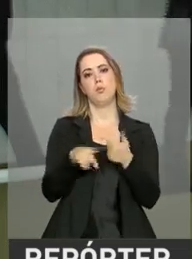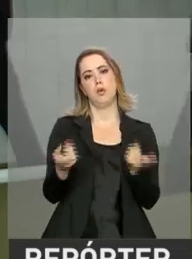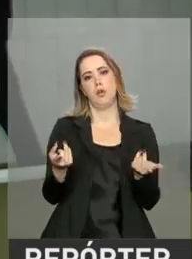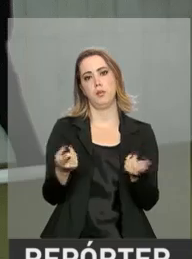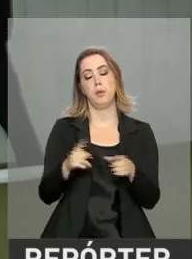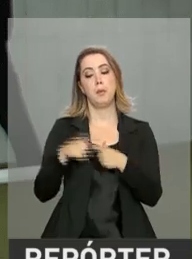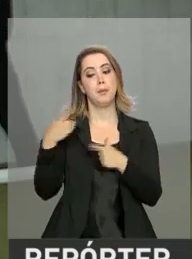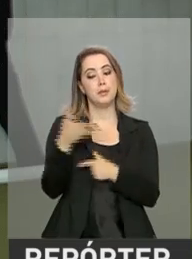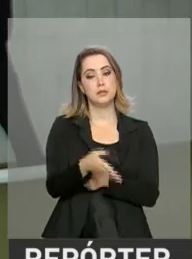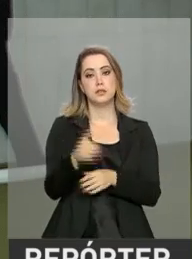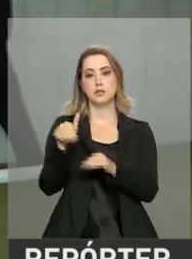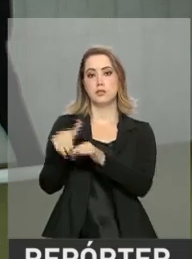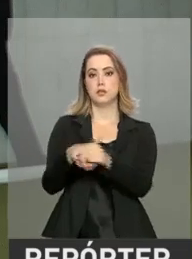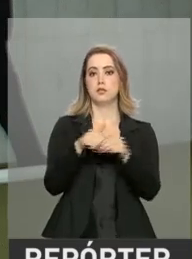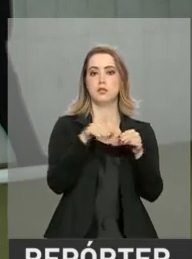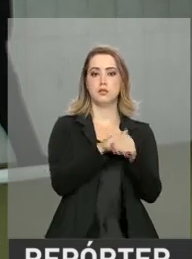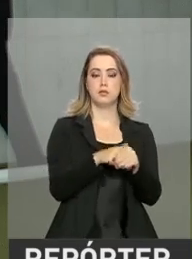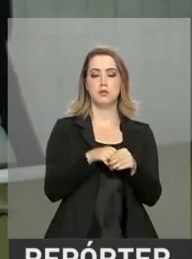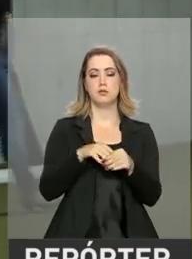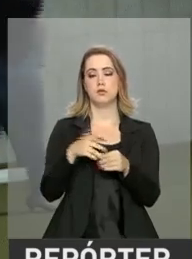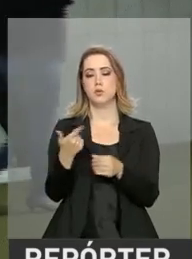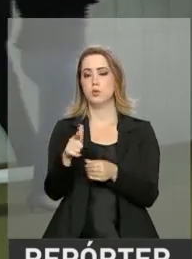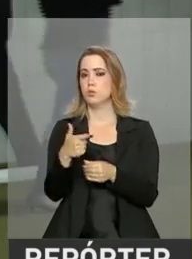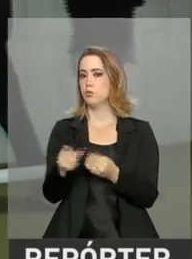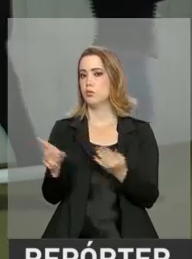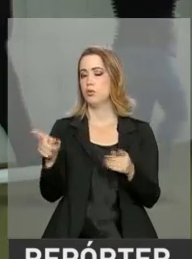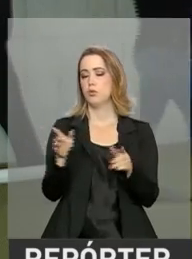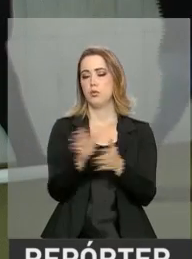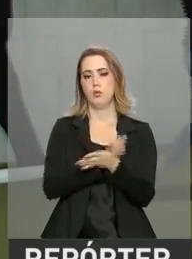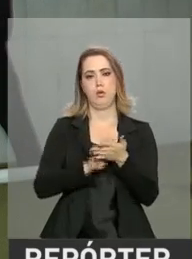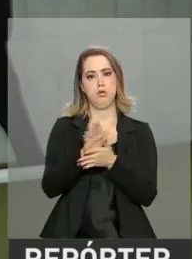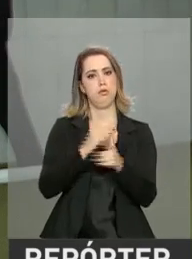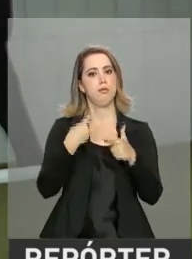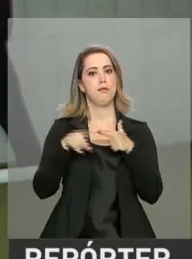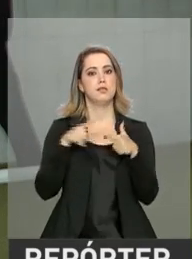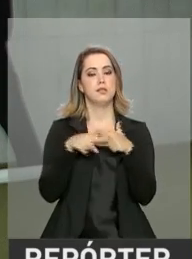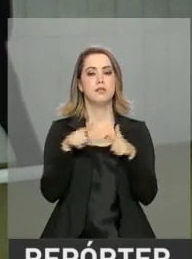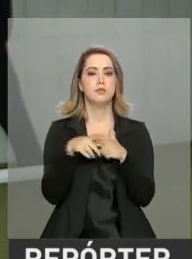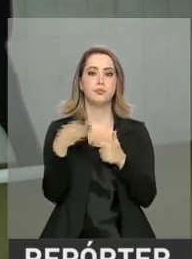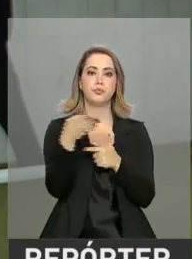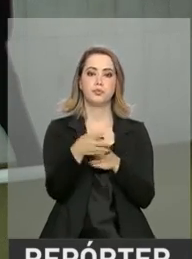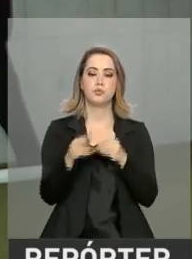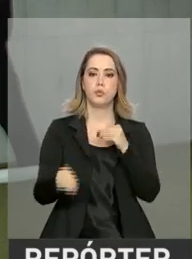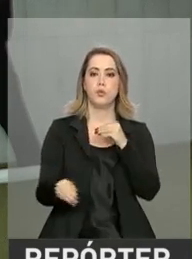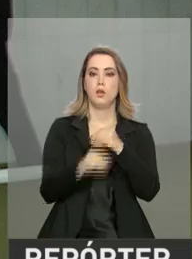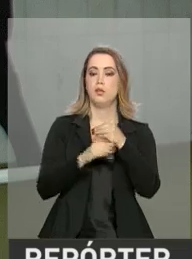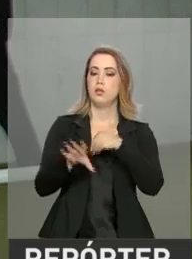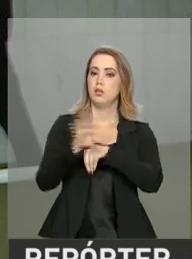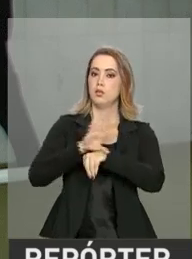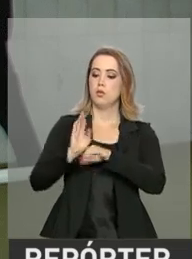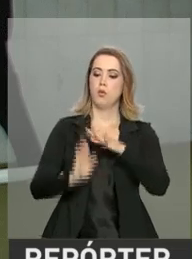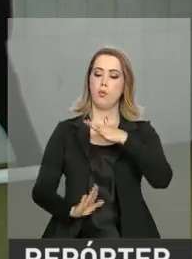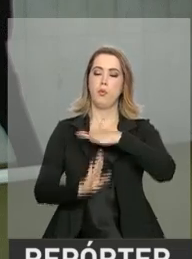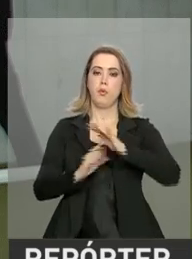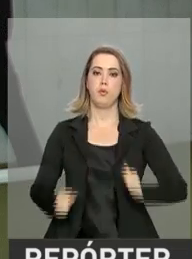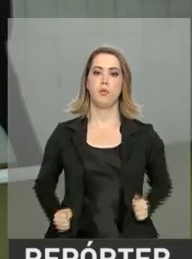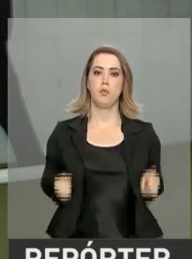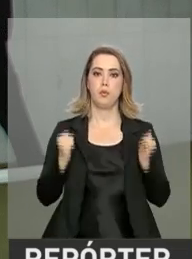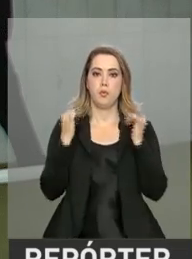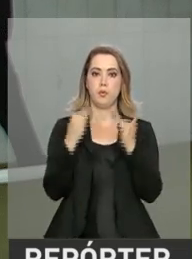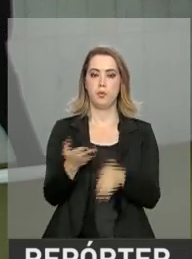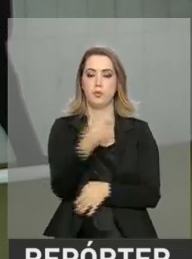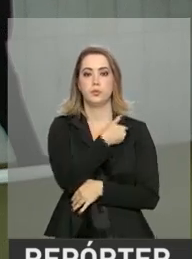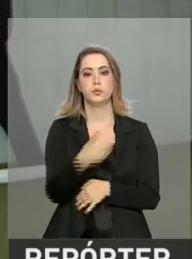não ocorre em relação à PEC que estabelece um teto para aumento dos gastos públicos, tendo a inflação do